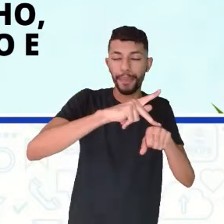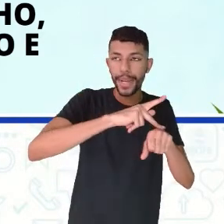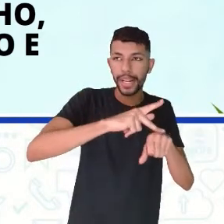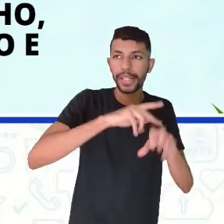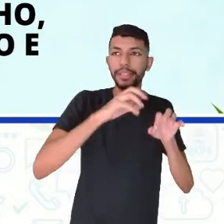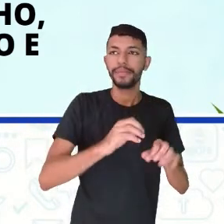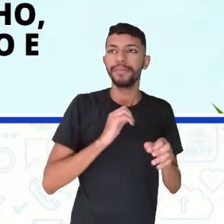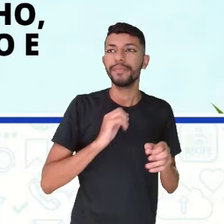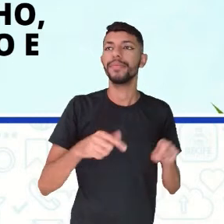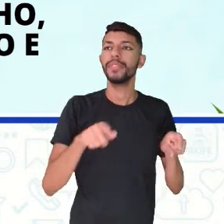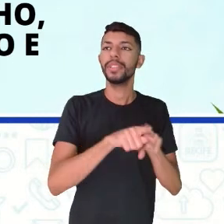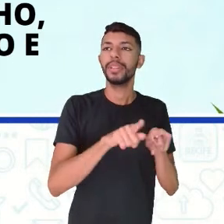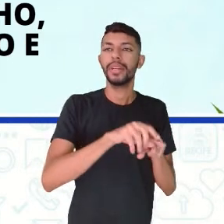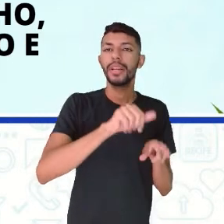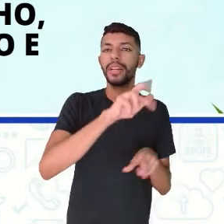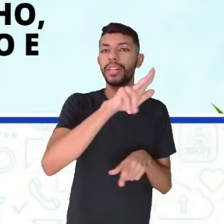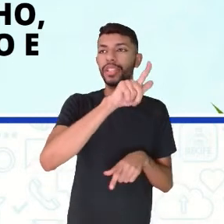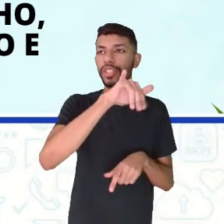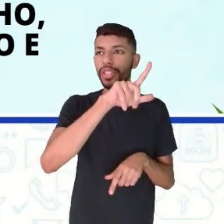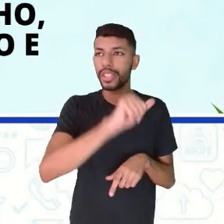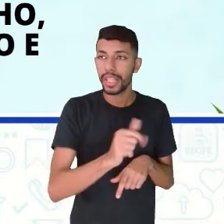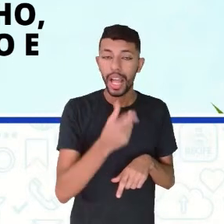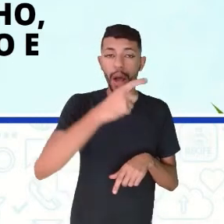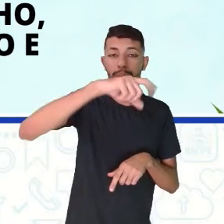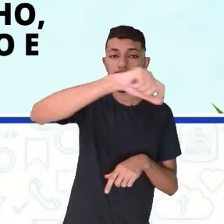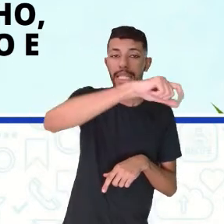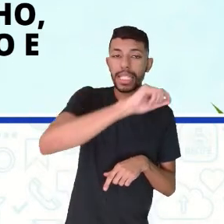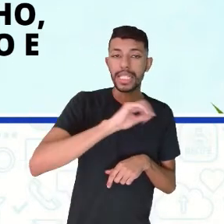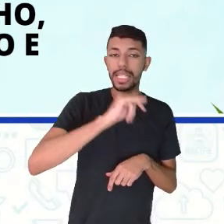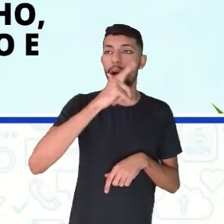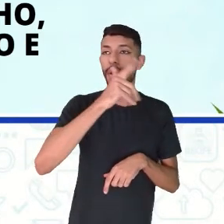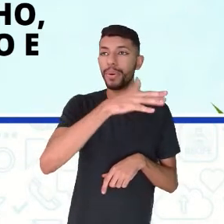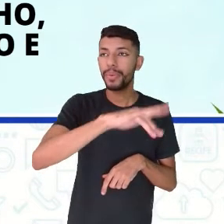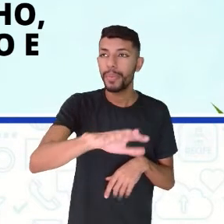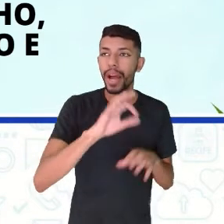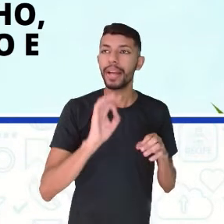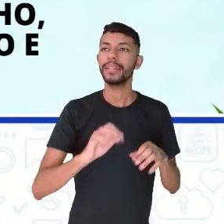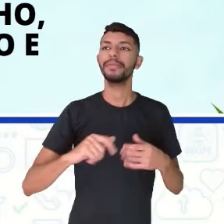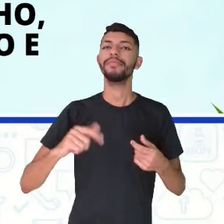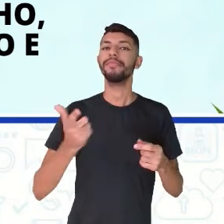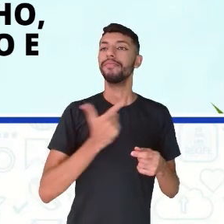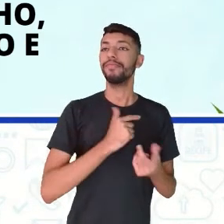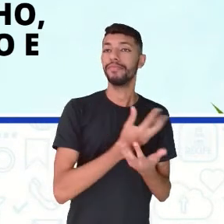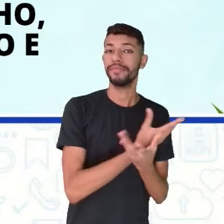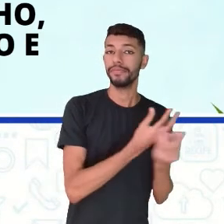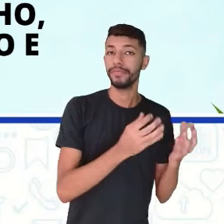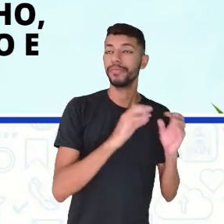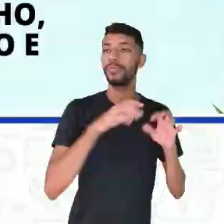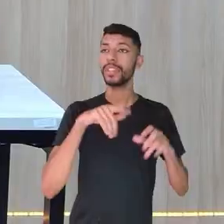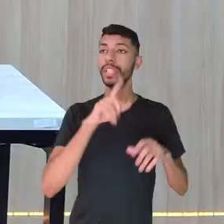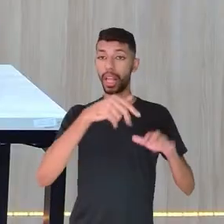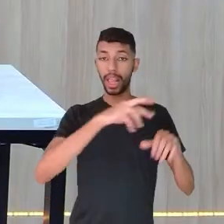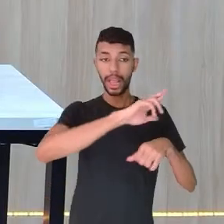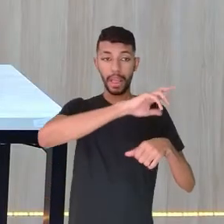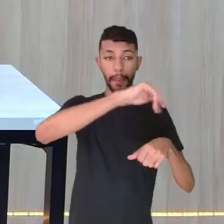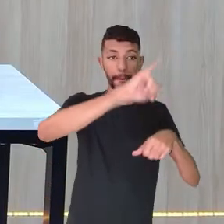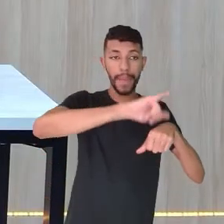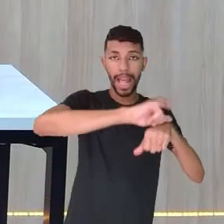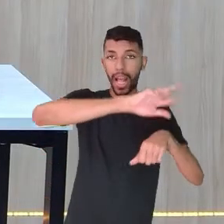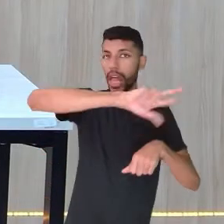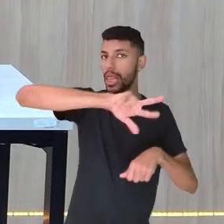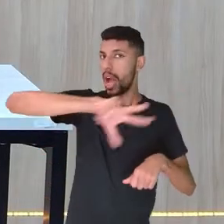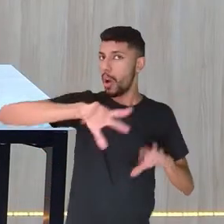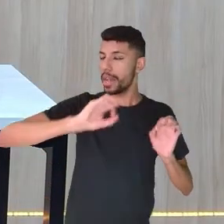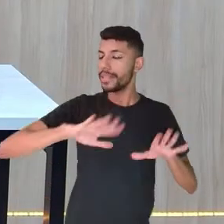gente? A argila, o sal marinho, o basalto, o cascalho e o potássio são aí os não metálicos. Então,